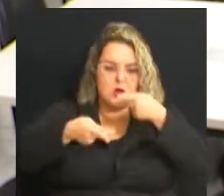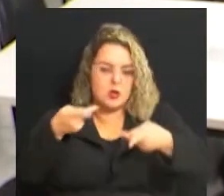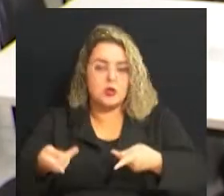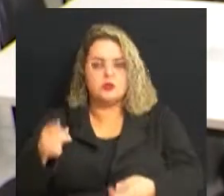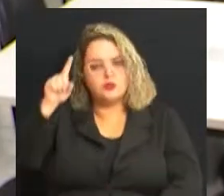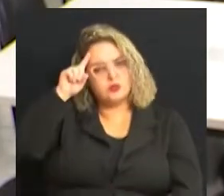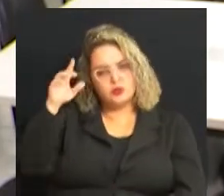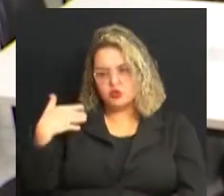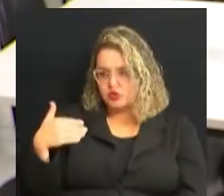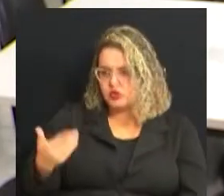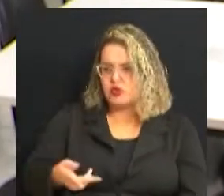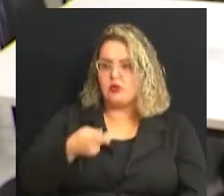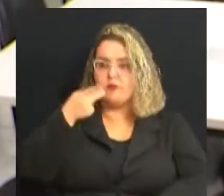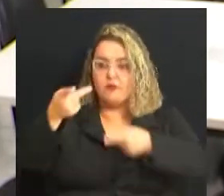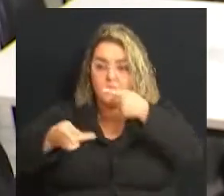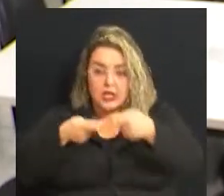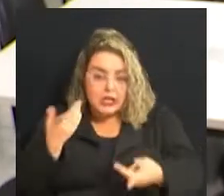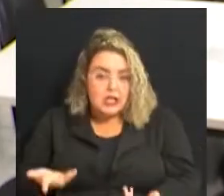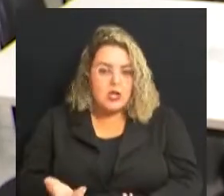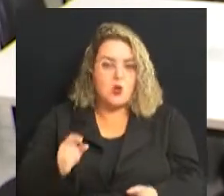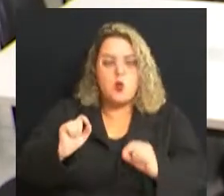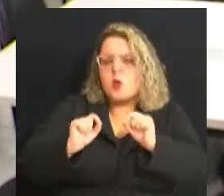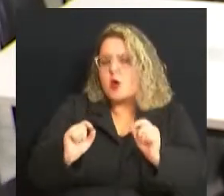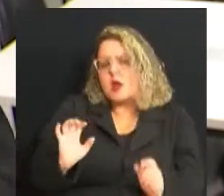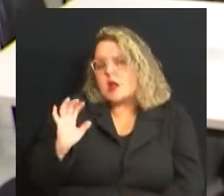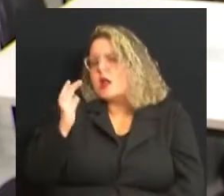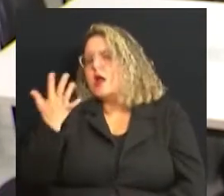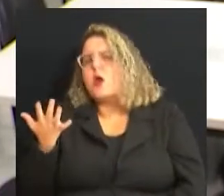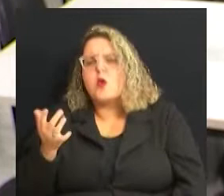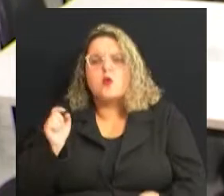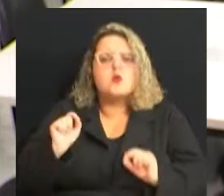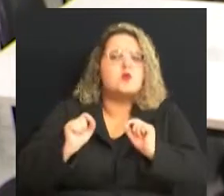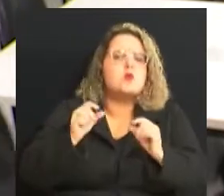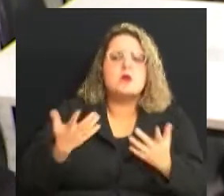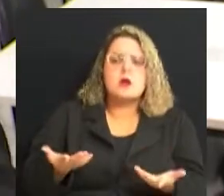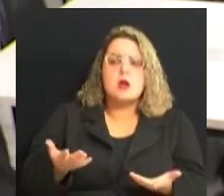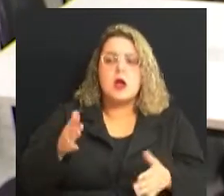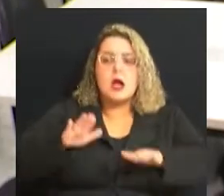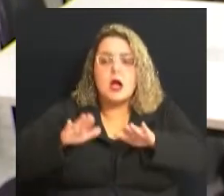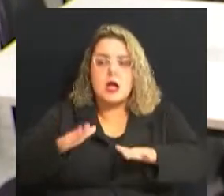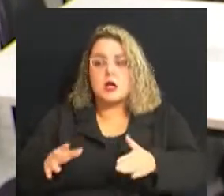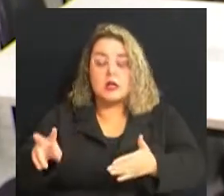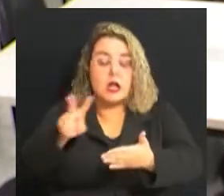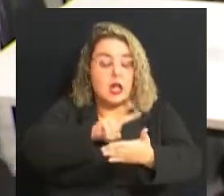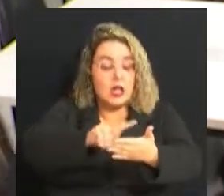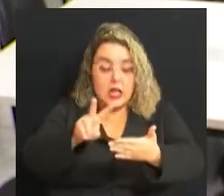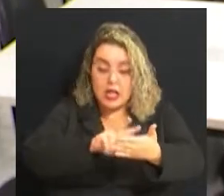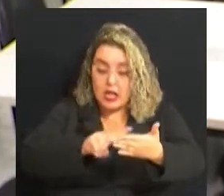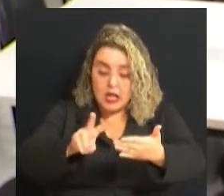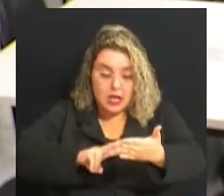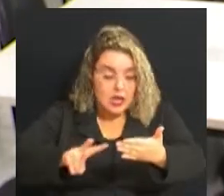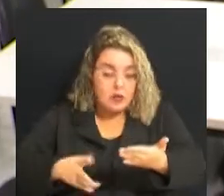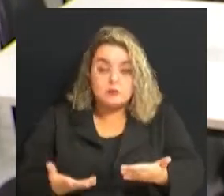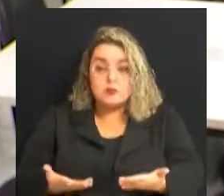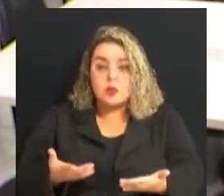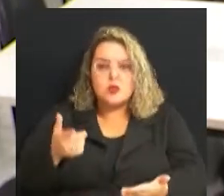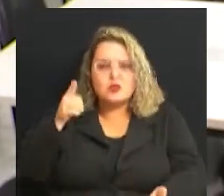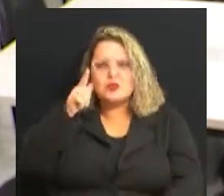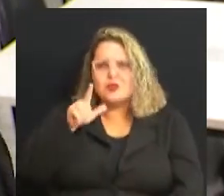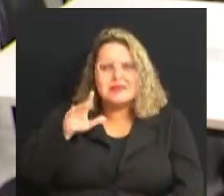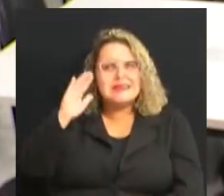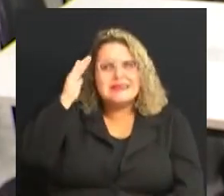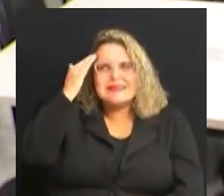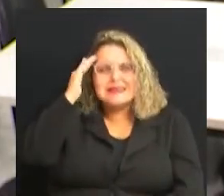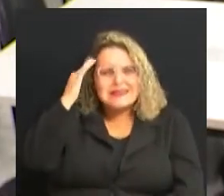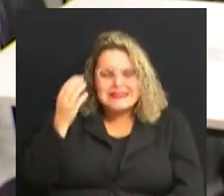conversar ou falar o dia a dia falar até mesmo sobre o que está acontecendo o que né Às vezes a gente lê muita coisa mas